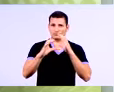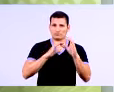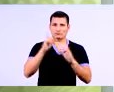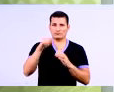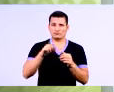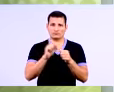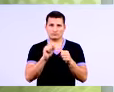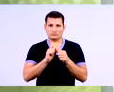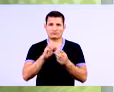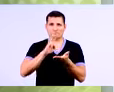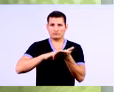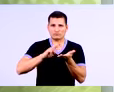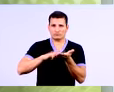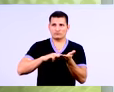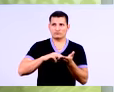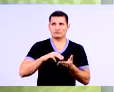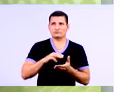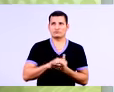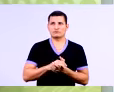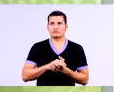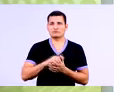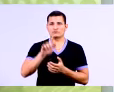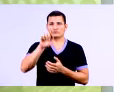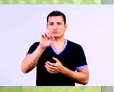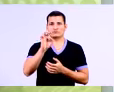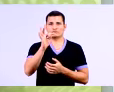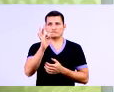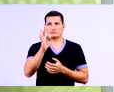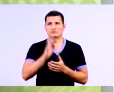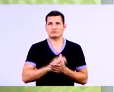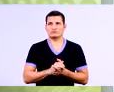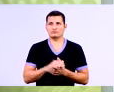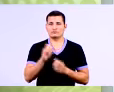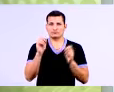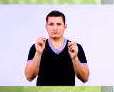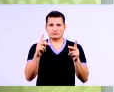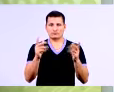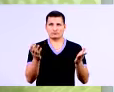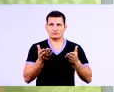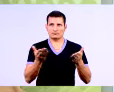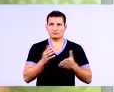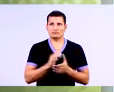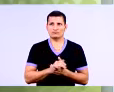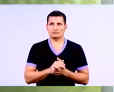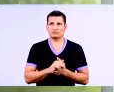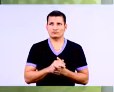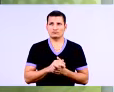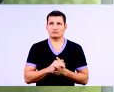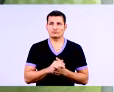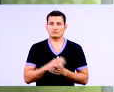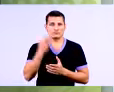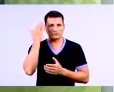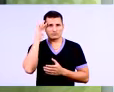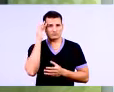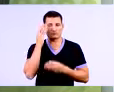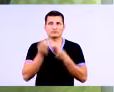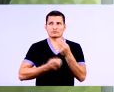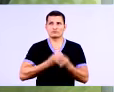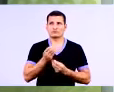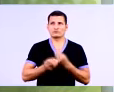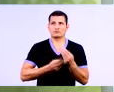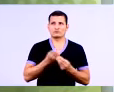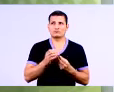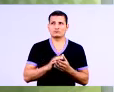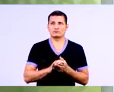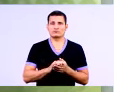pelo método GET, ok? Vamos então trabalhar agora ou entender como funciona